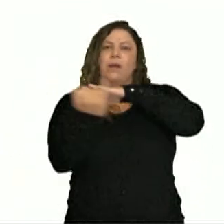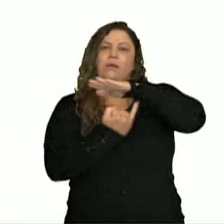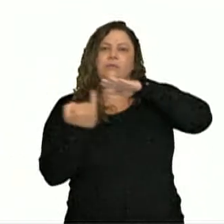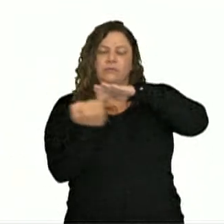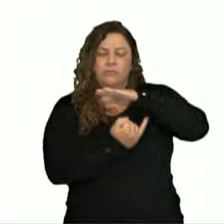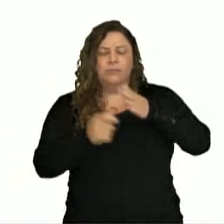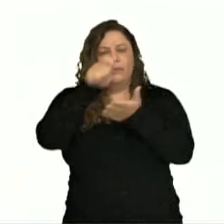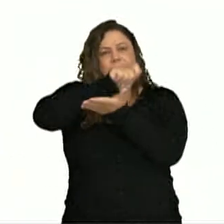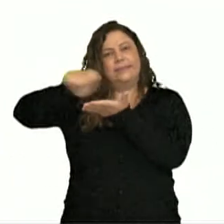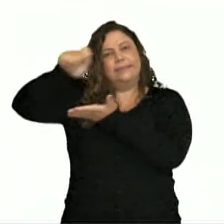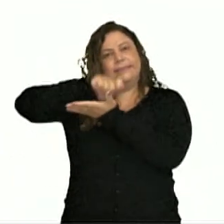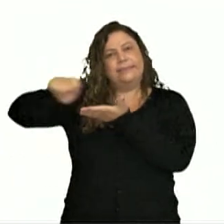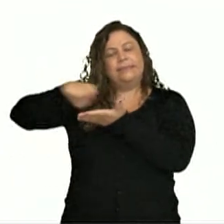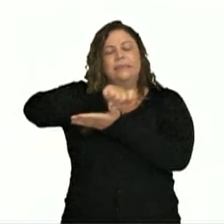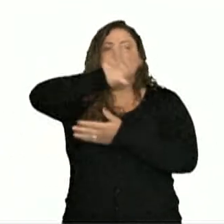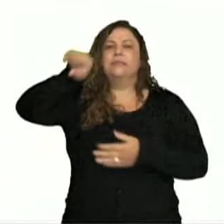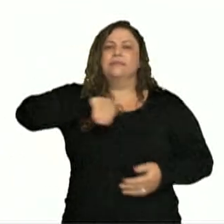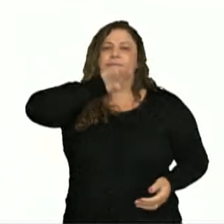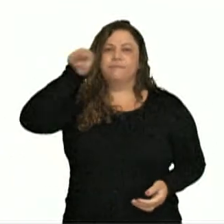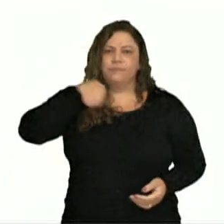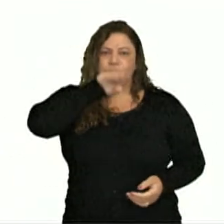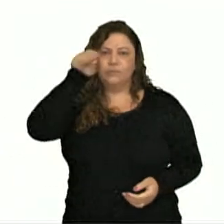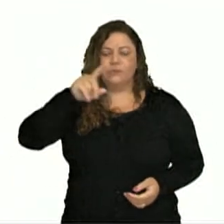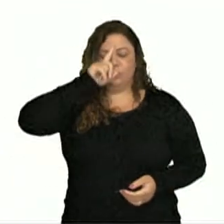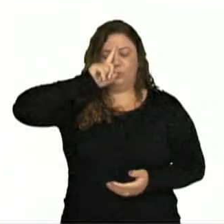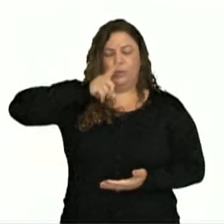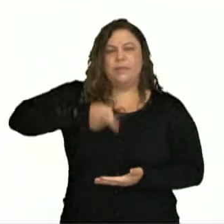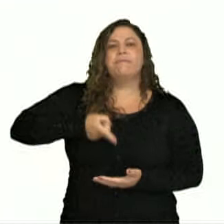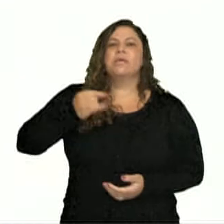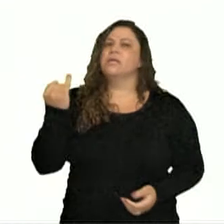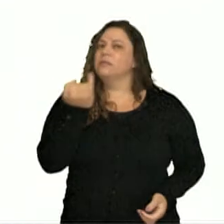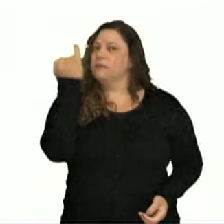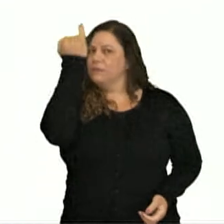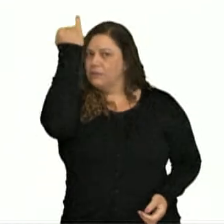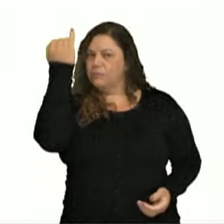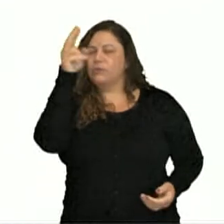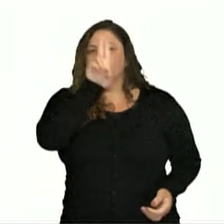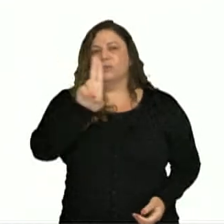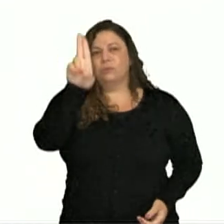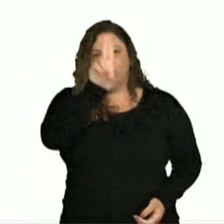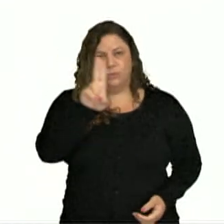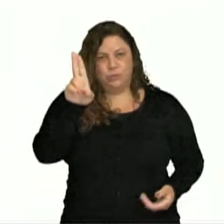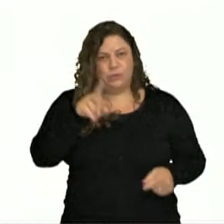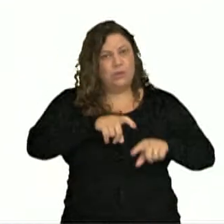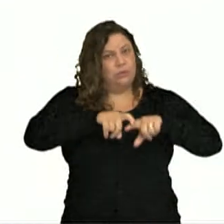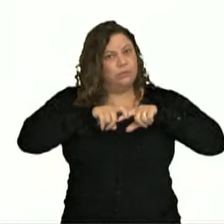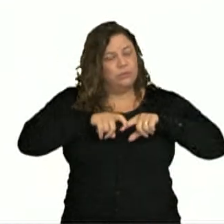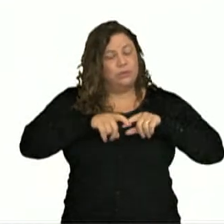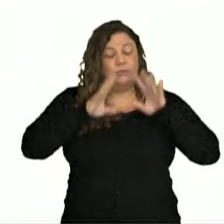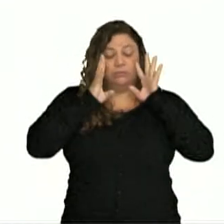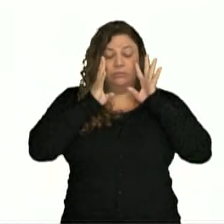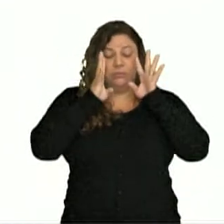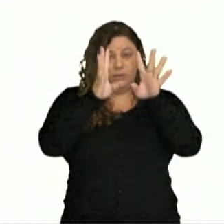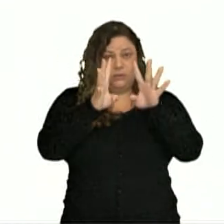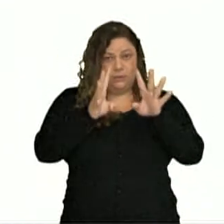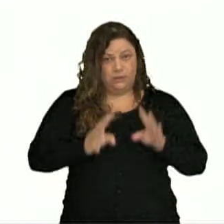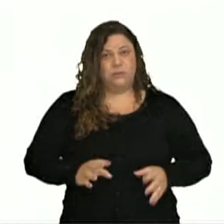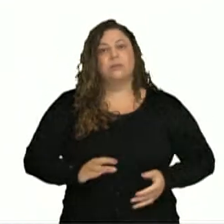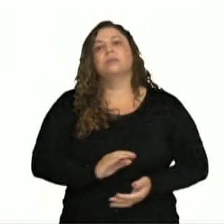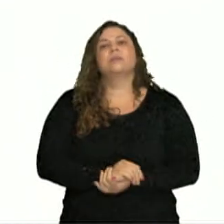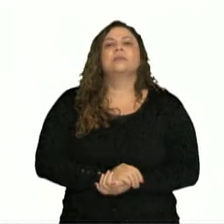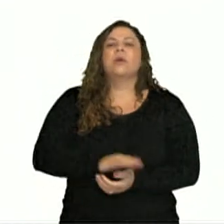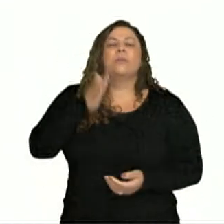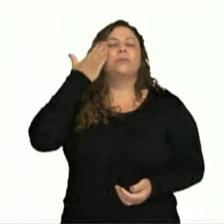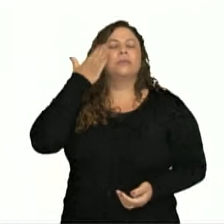na comunicação oral, o imperativo é bem importante, muito utilizado. Por isso é importante você prestar bastante atenção para